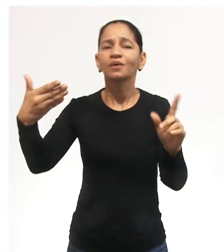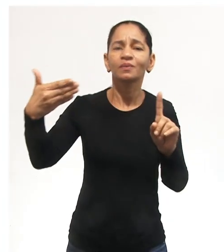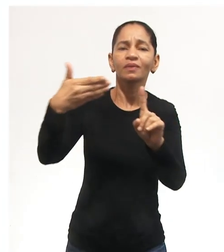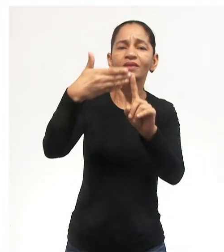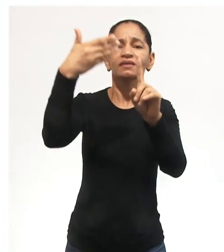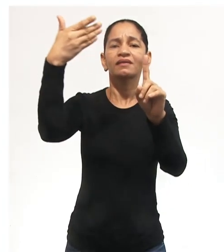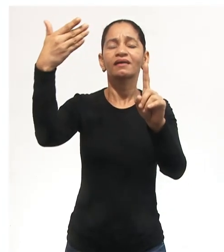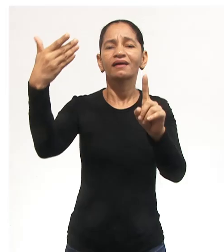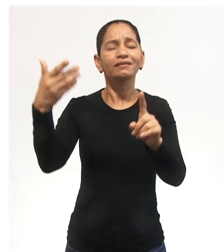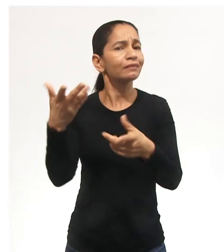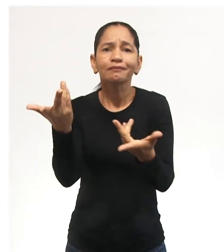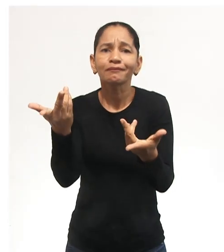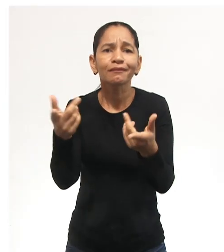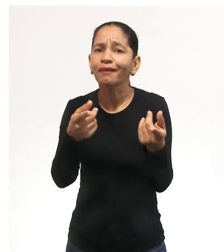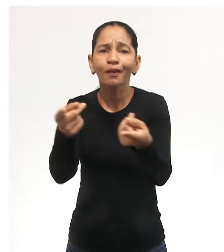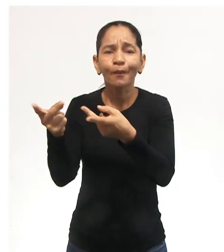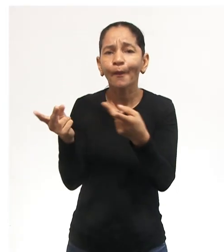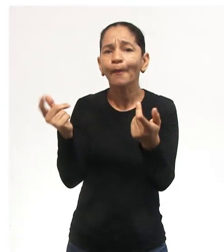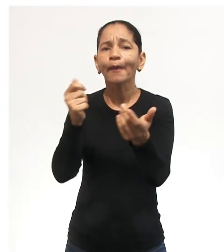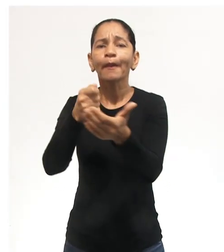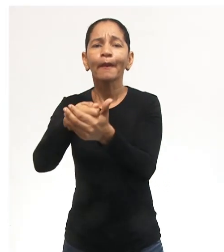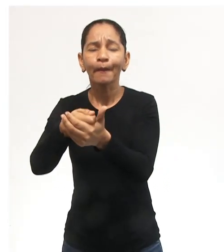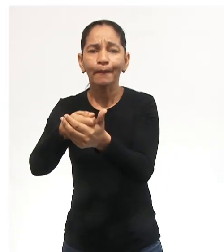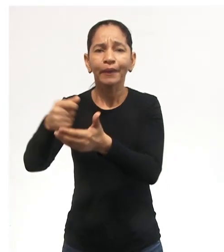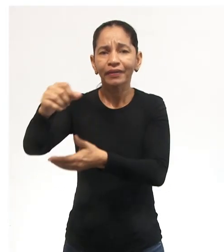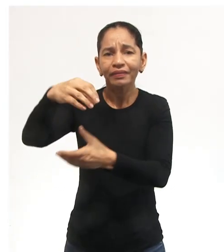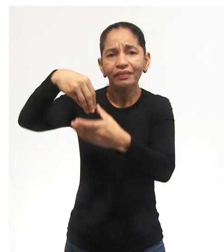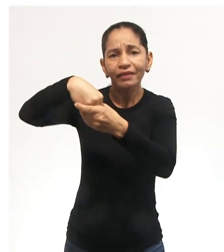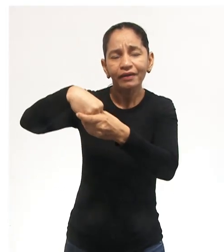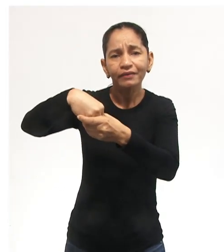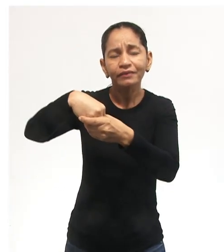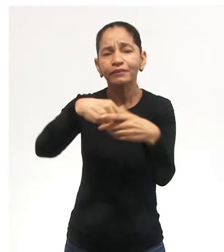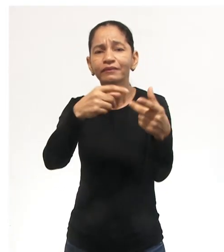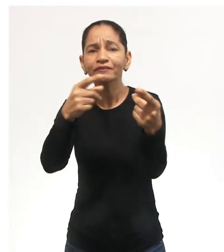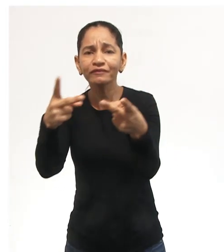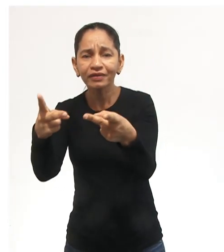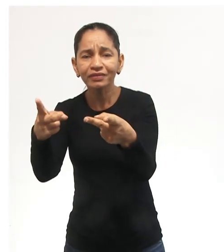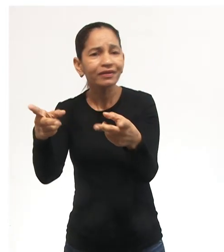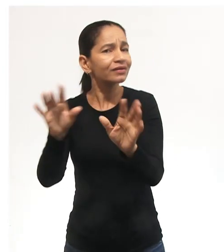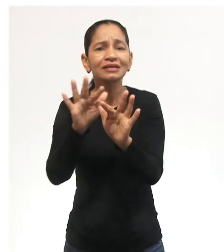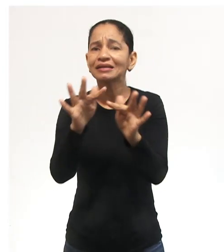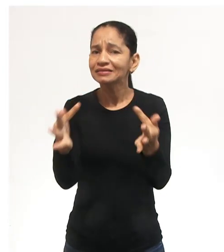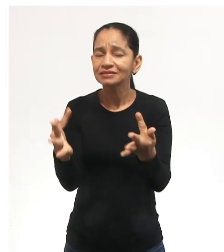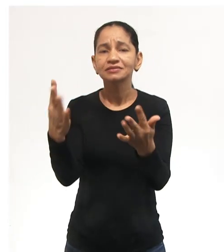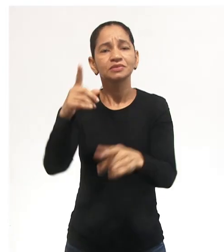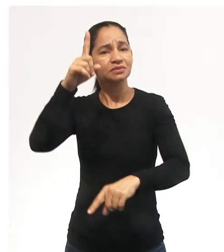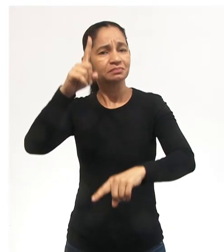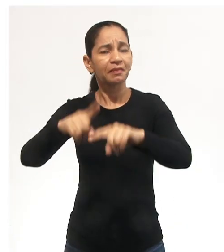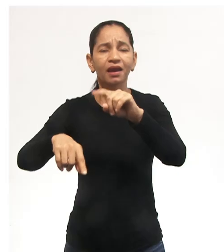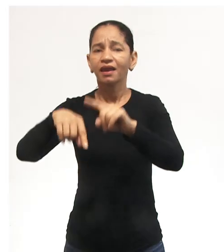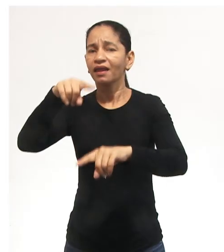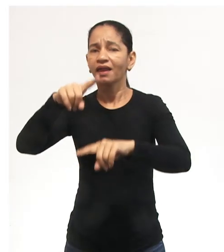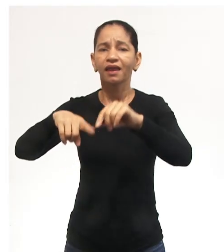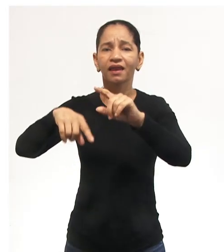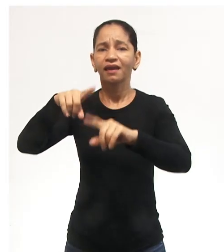Comércio eletrônico é a compra e venda de produtos e